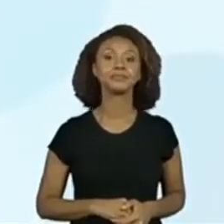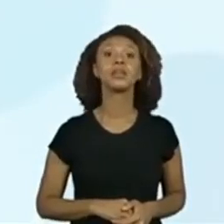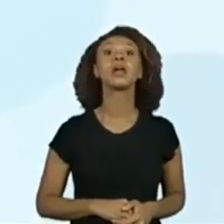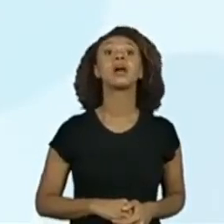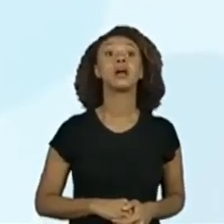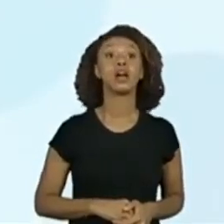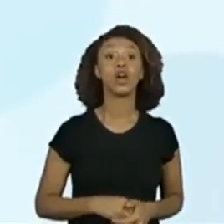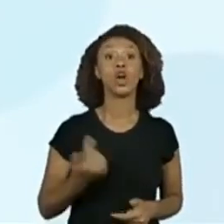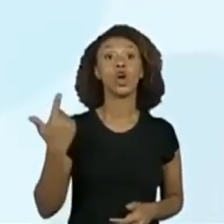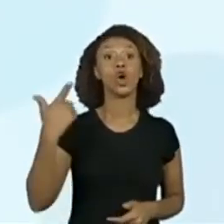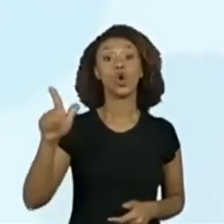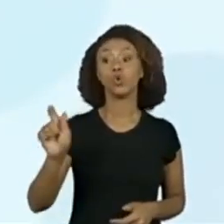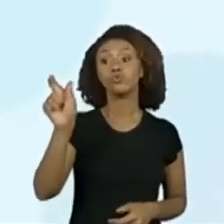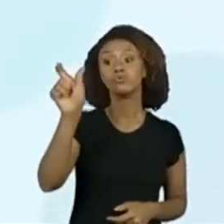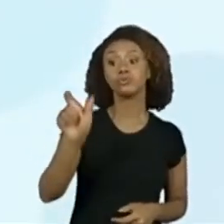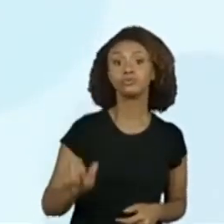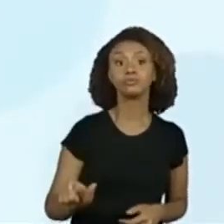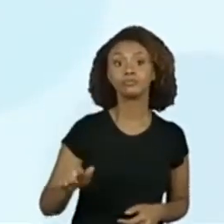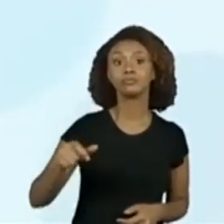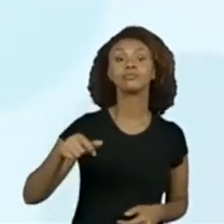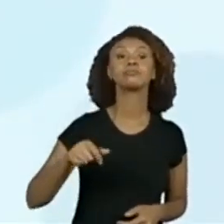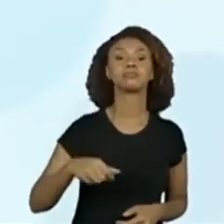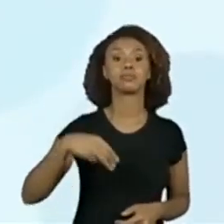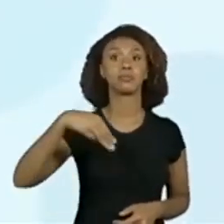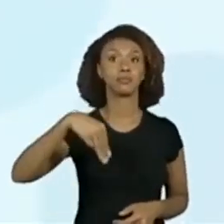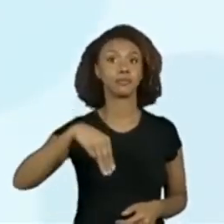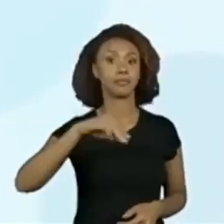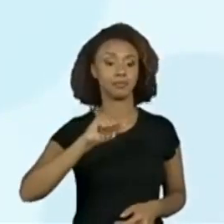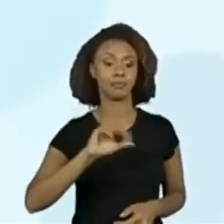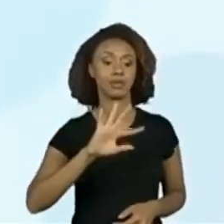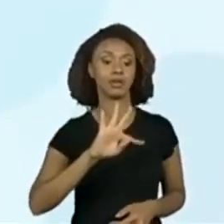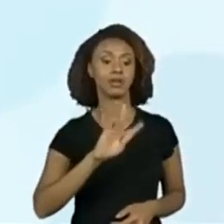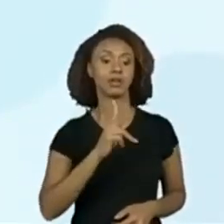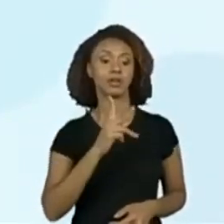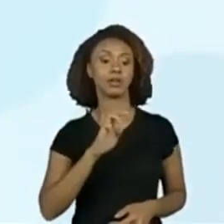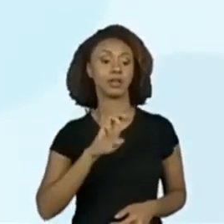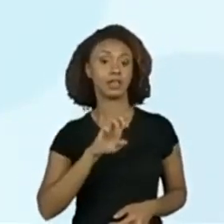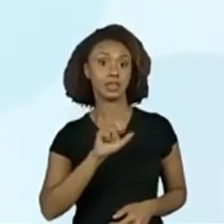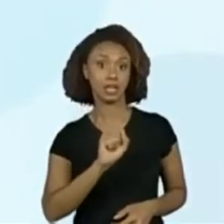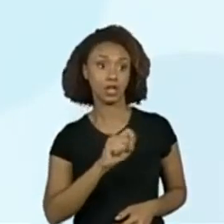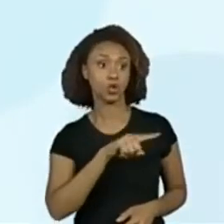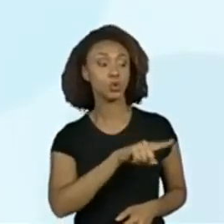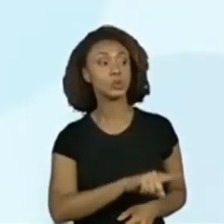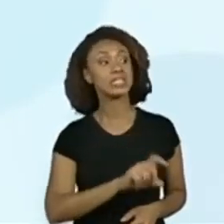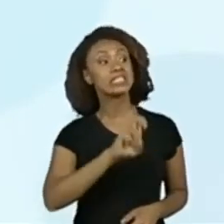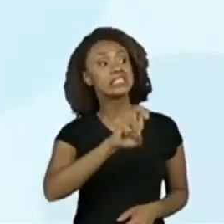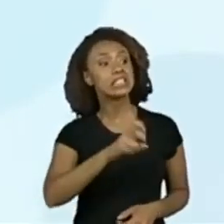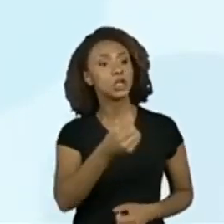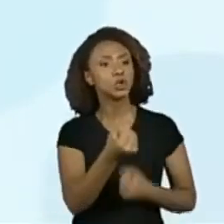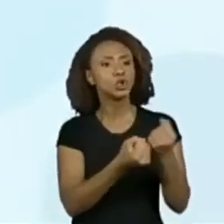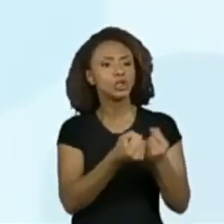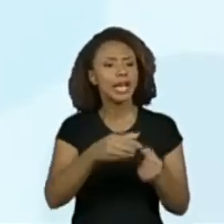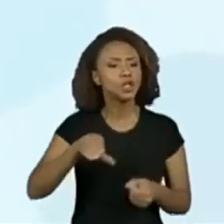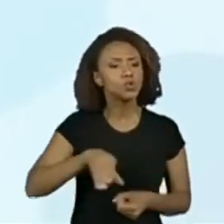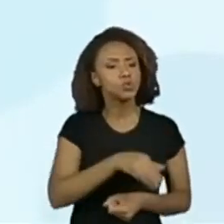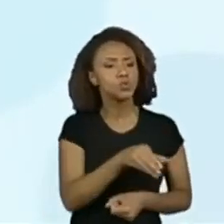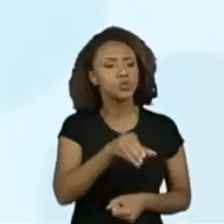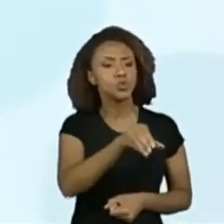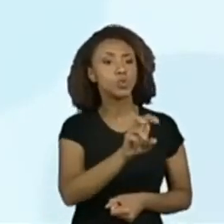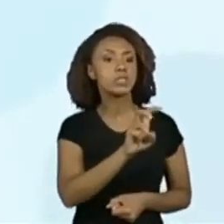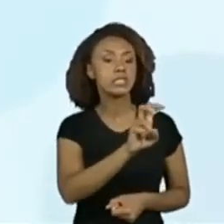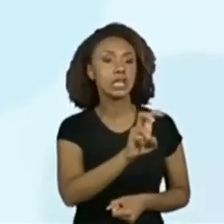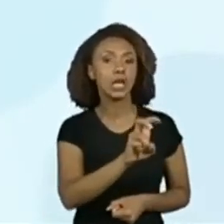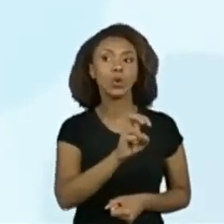nossa situação Mateus tinha cinco carrinhos ganhou